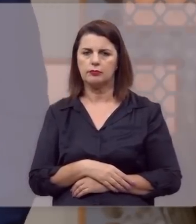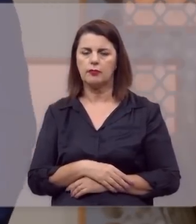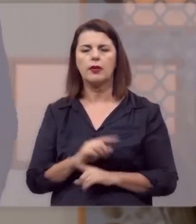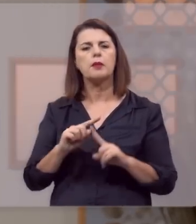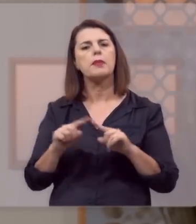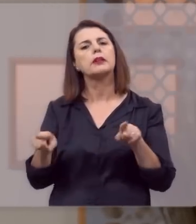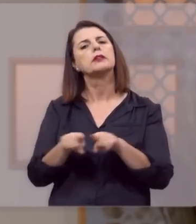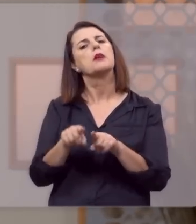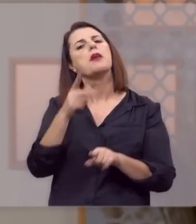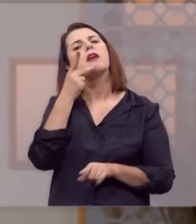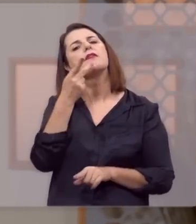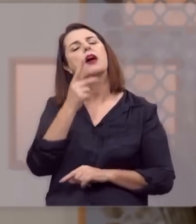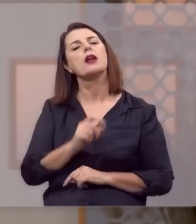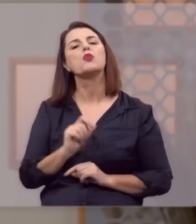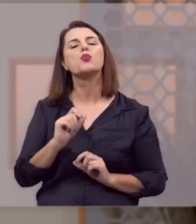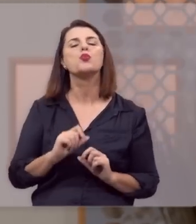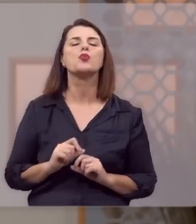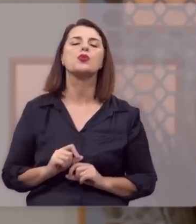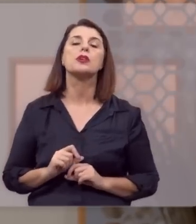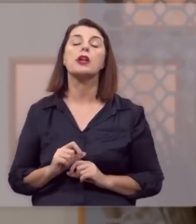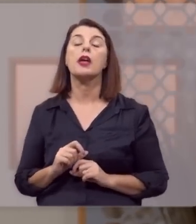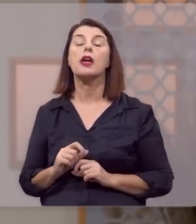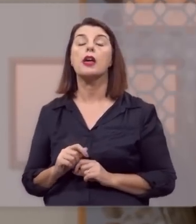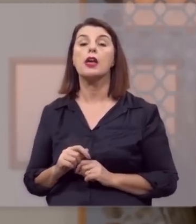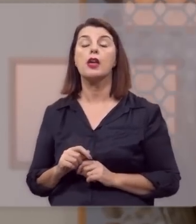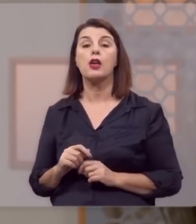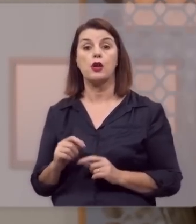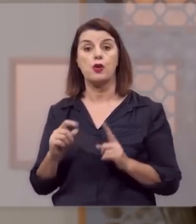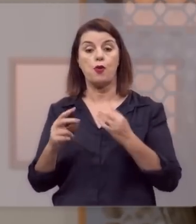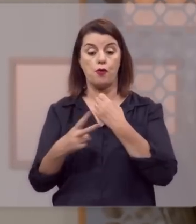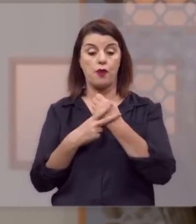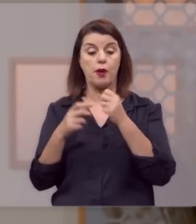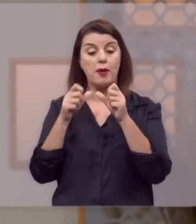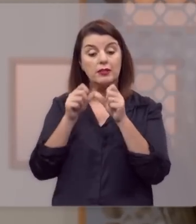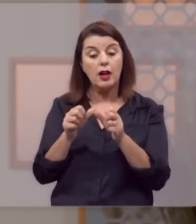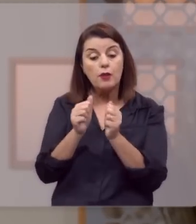Mas ele diz assim: e o Verbo estava com Deus.